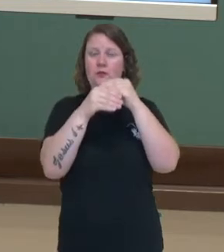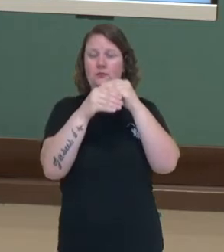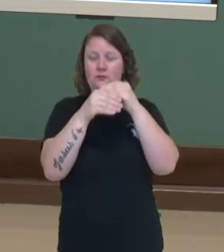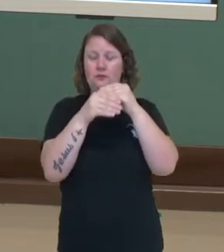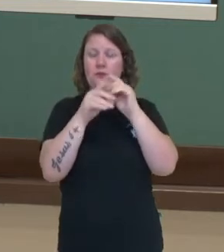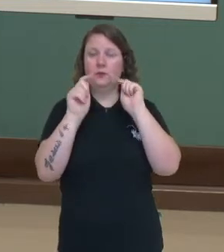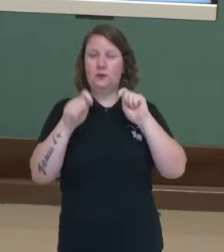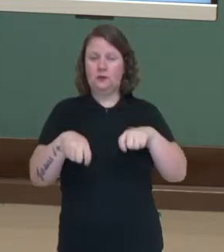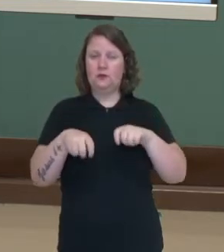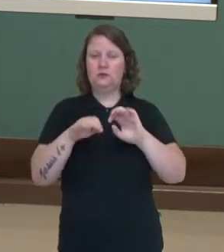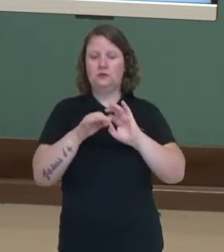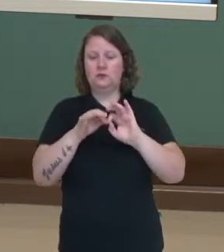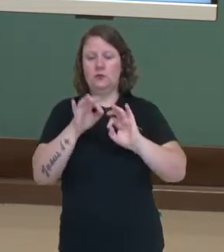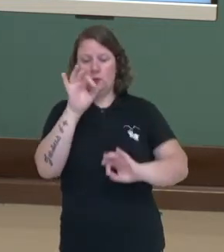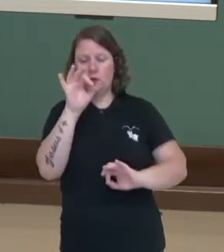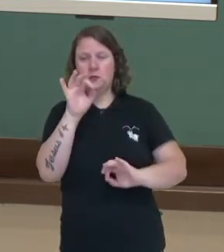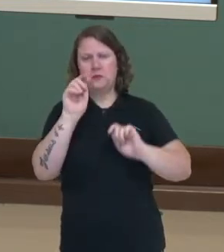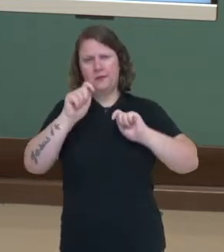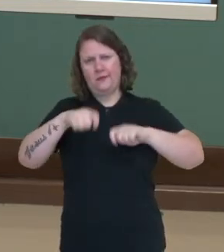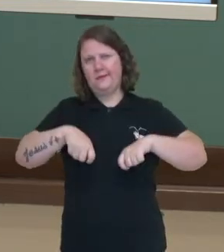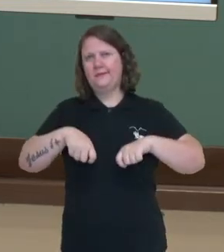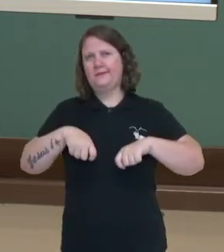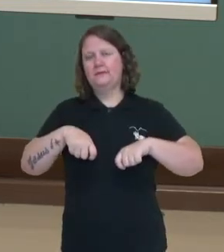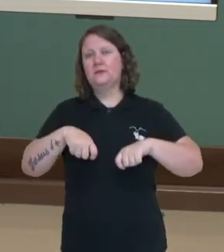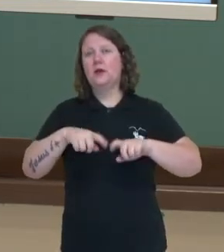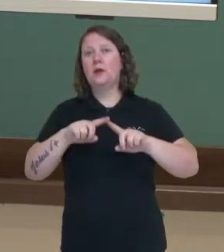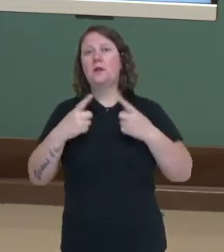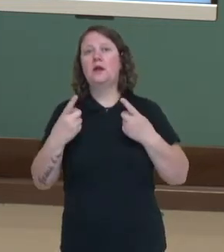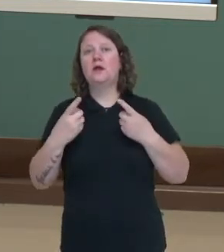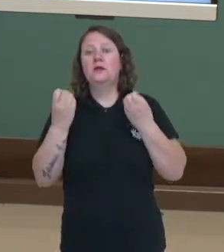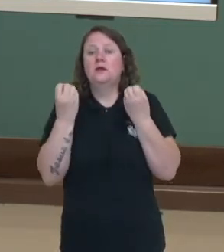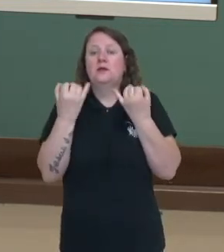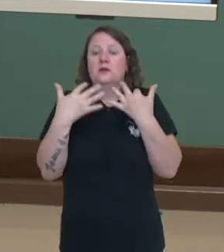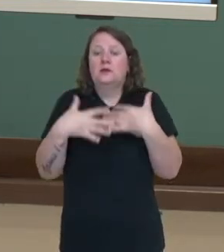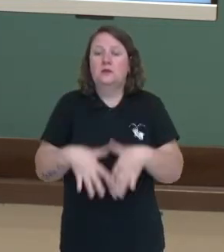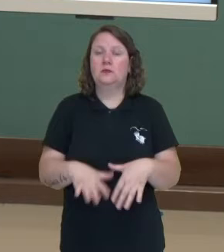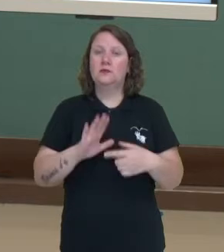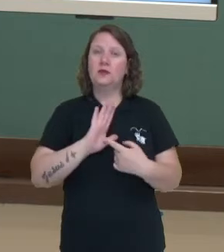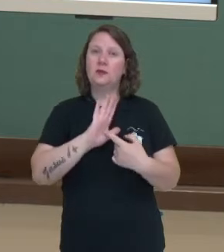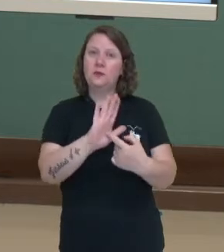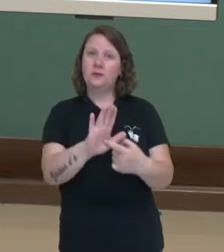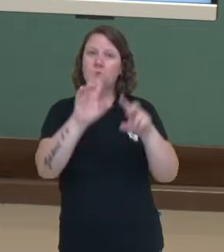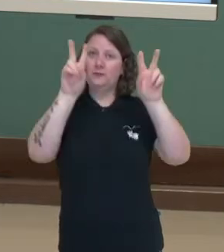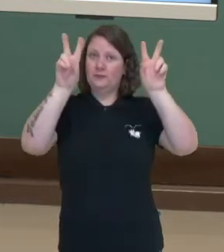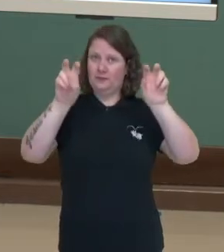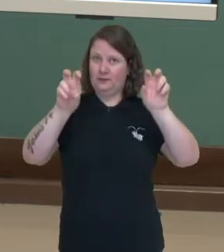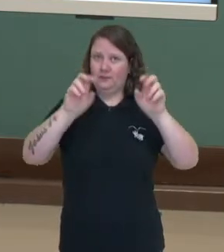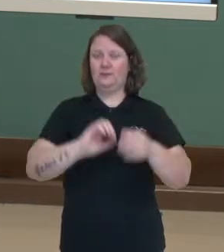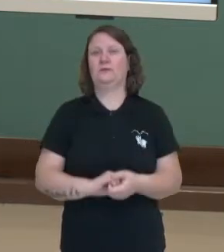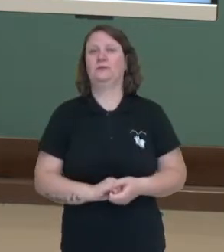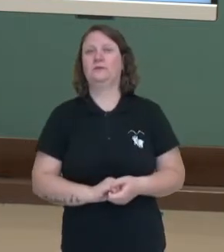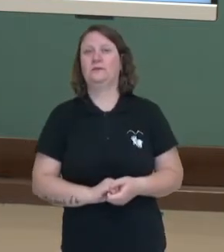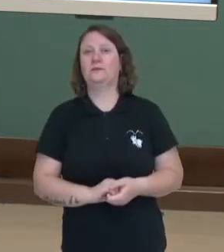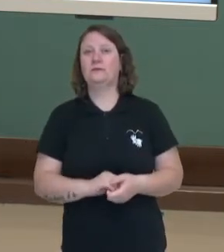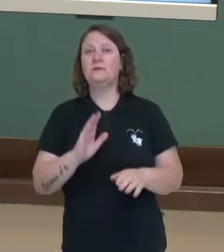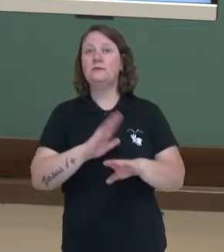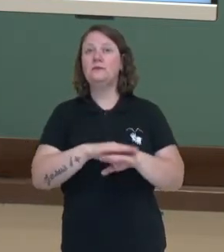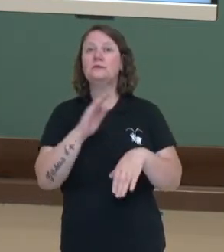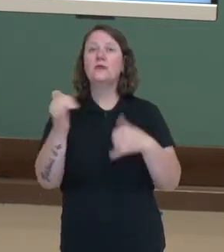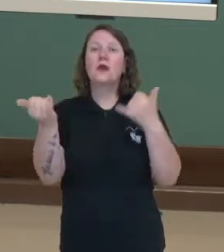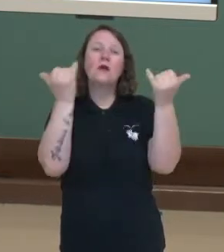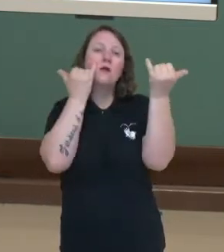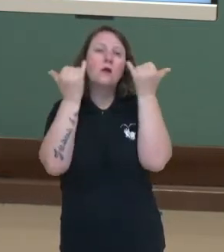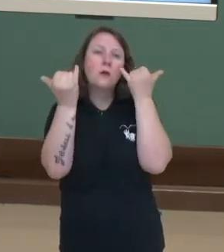ser grande, pode ser um pouco mais extenso, porque ele traz uma explicação referente ao título. É mais uma informação